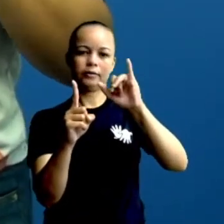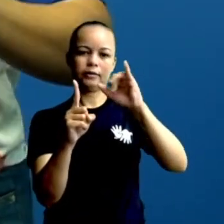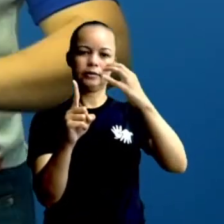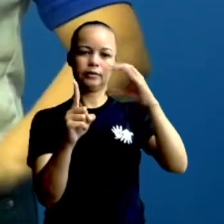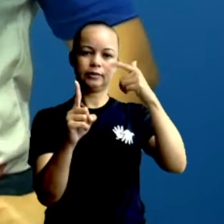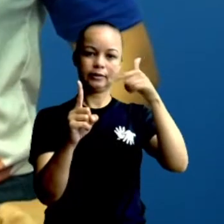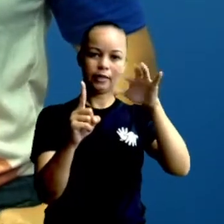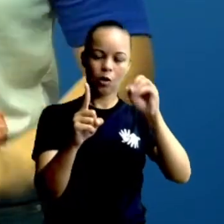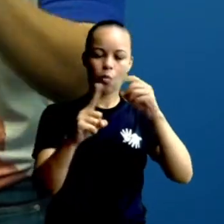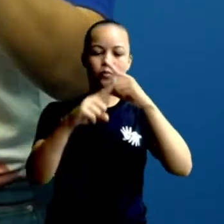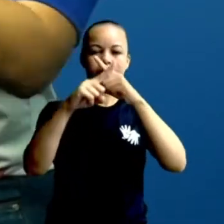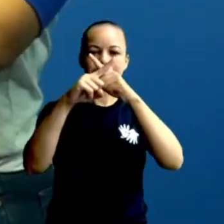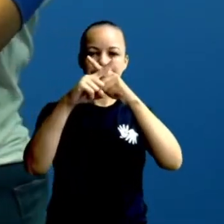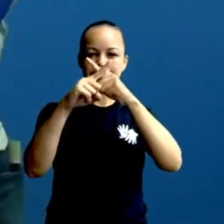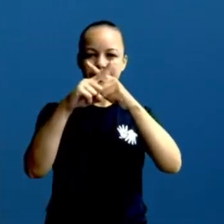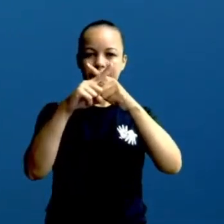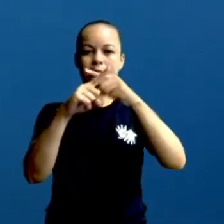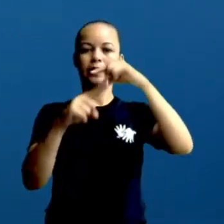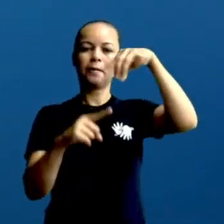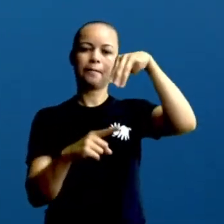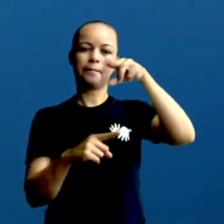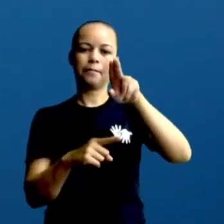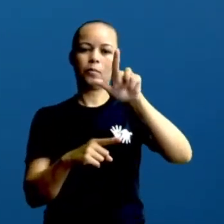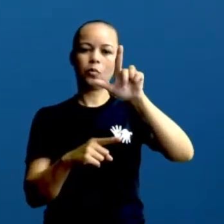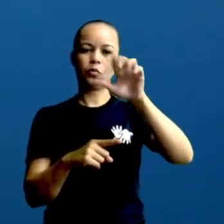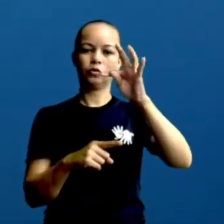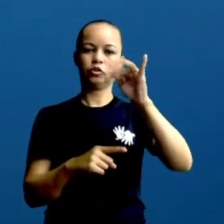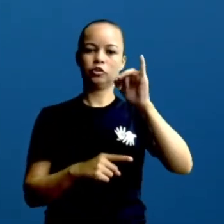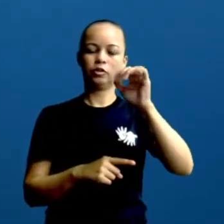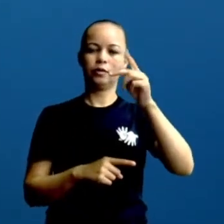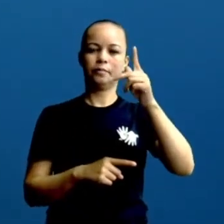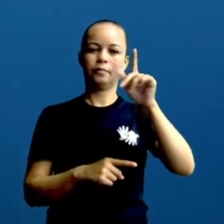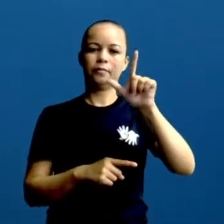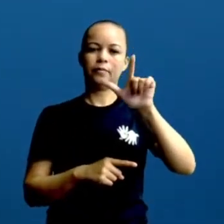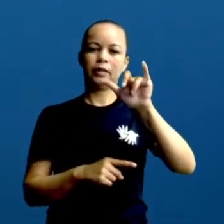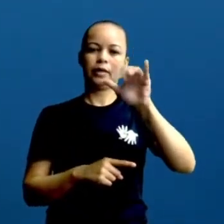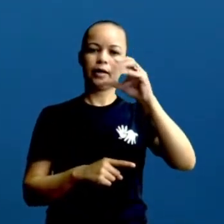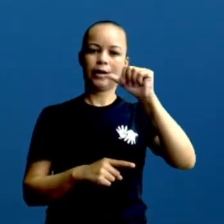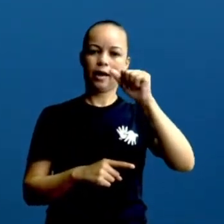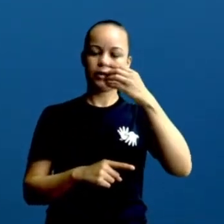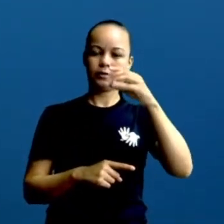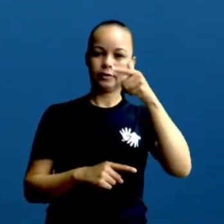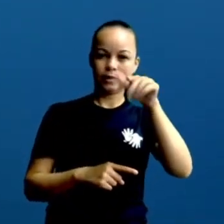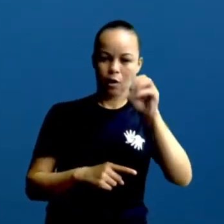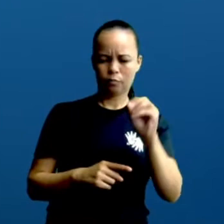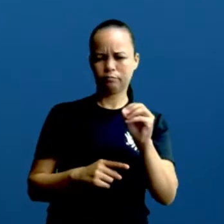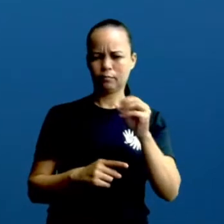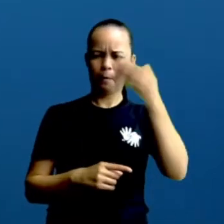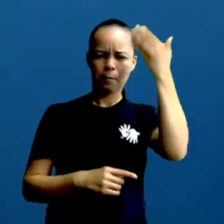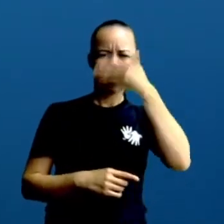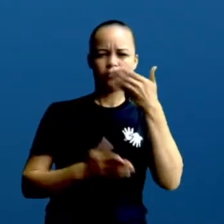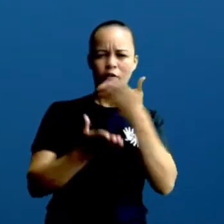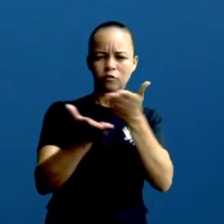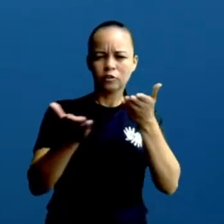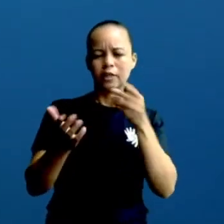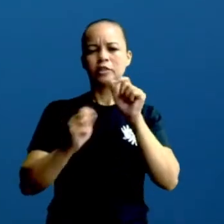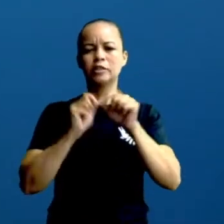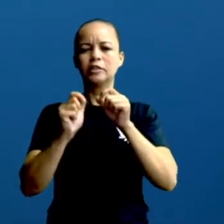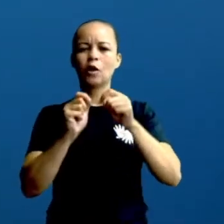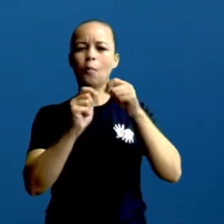xizinho multiplicação olha para provar Vocês que são parcelas E ai